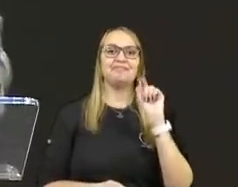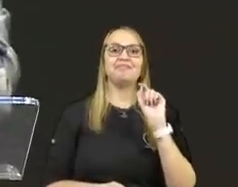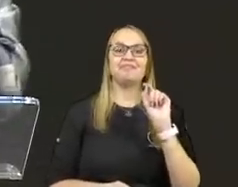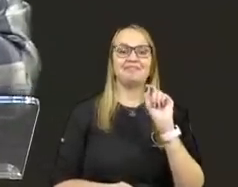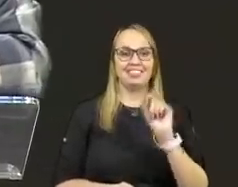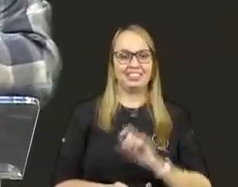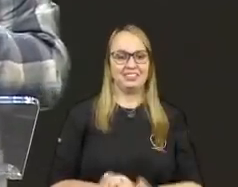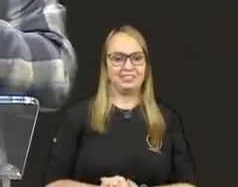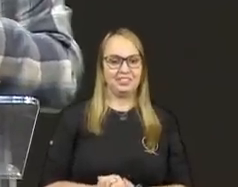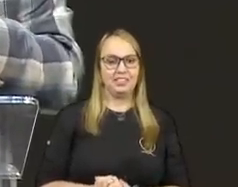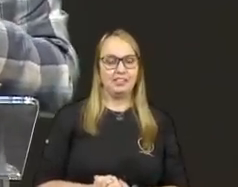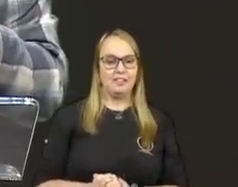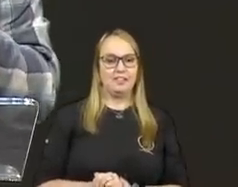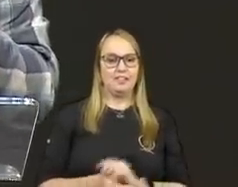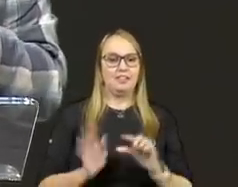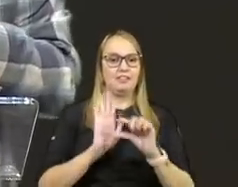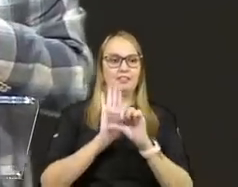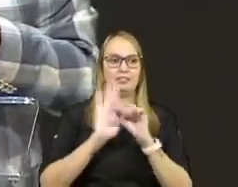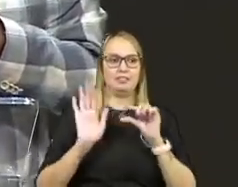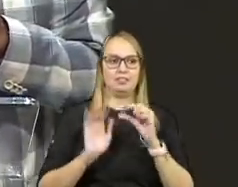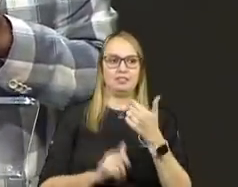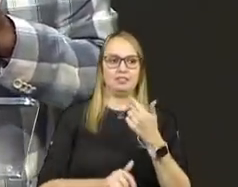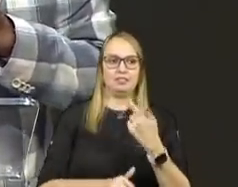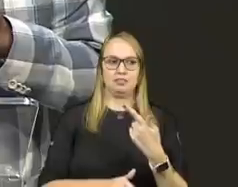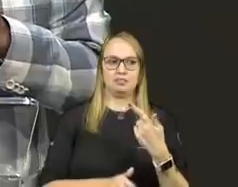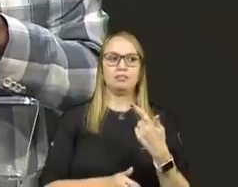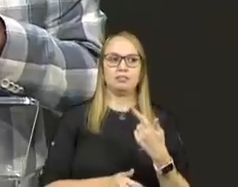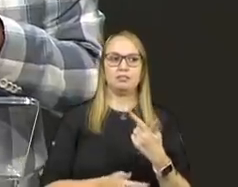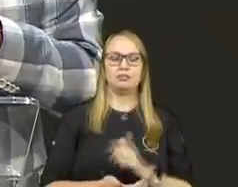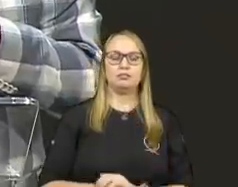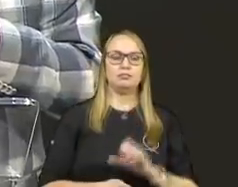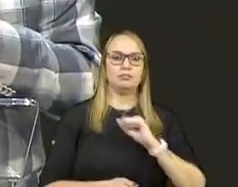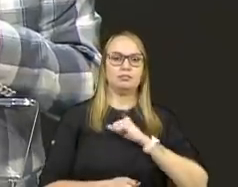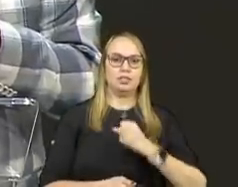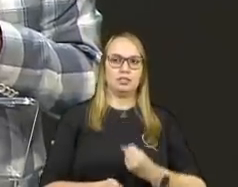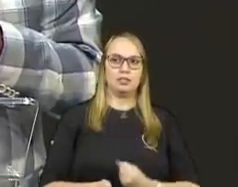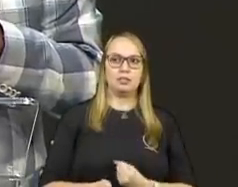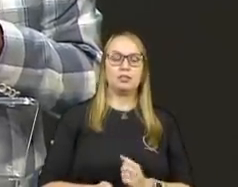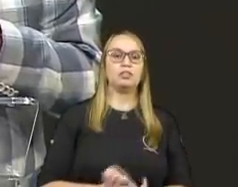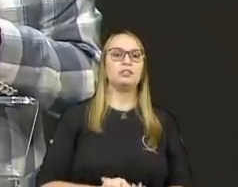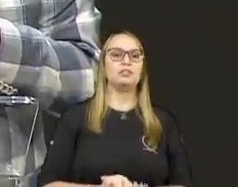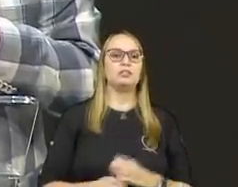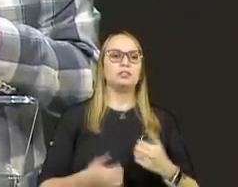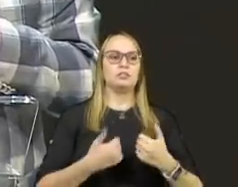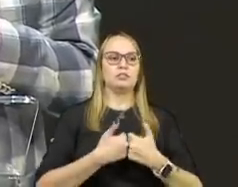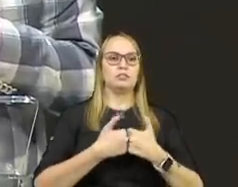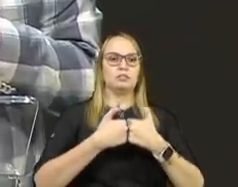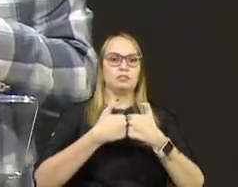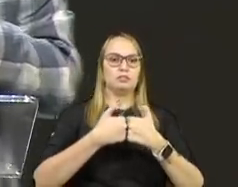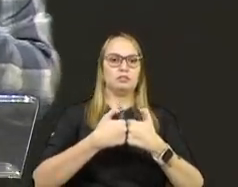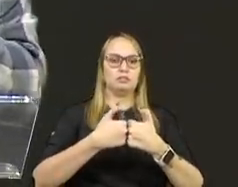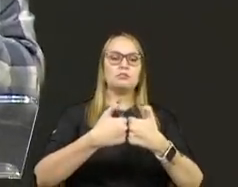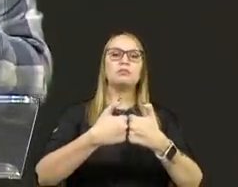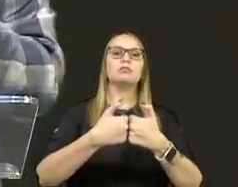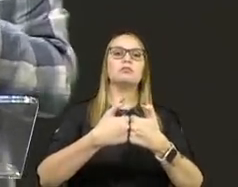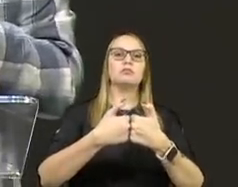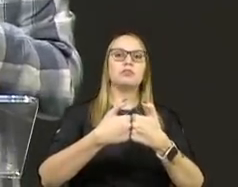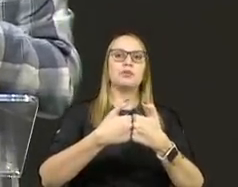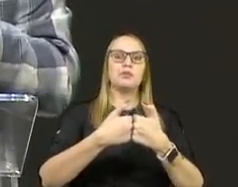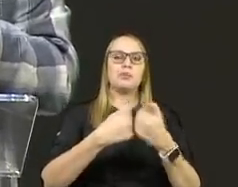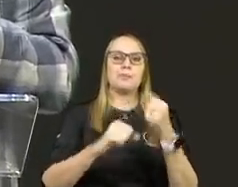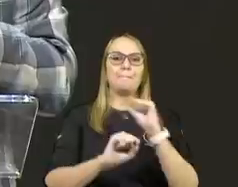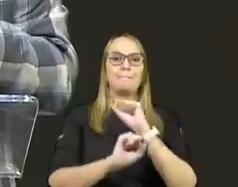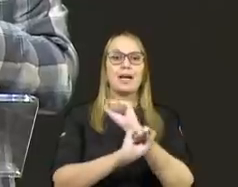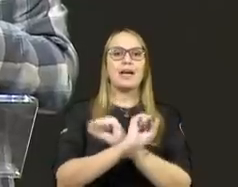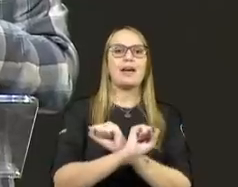aqui. O versículo 17. Porém, os sacerdotes que levavam a arca do concerto do Senhor pararam firmes